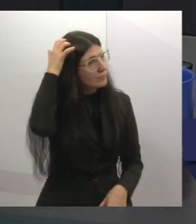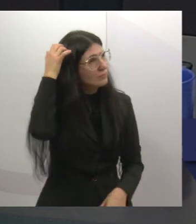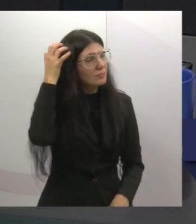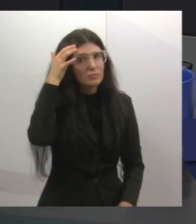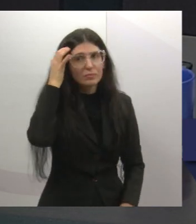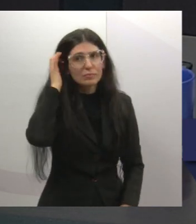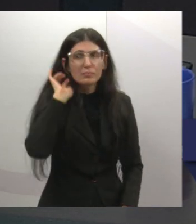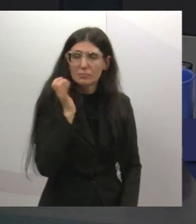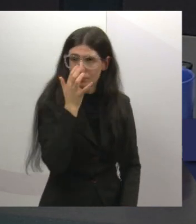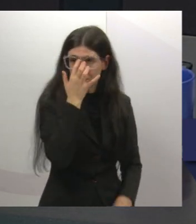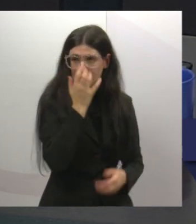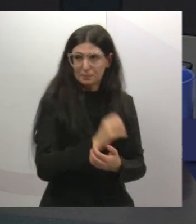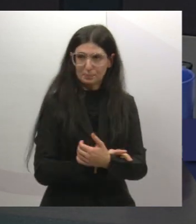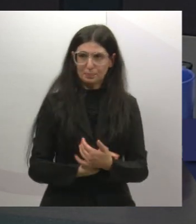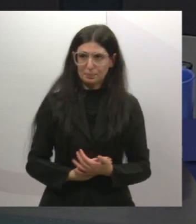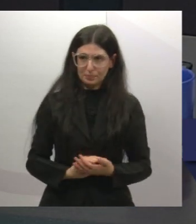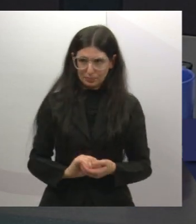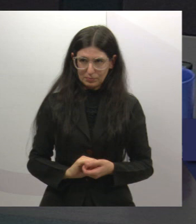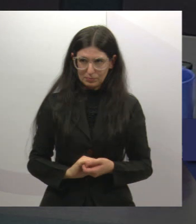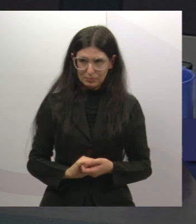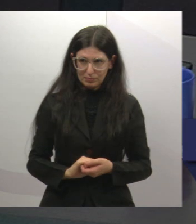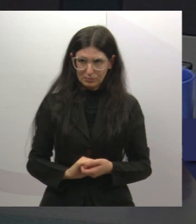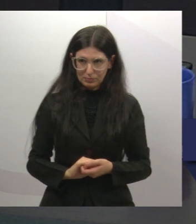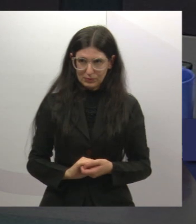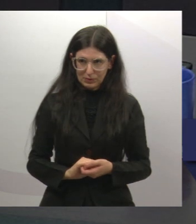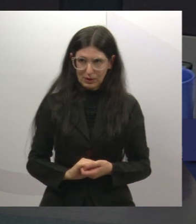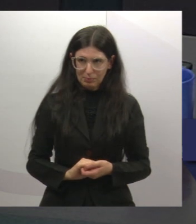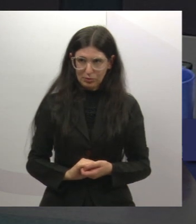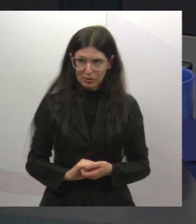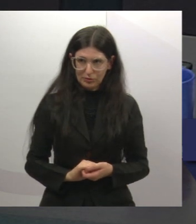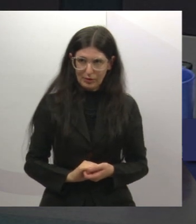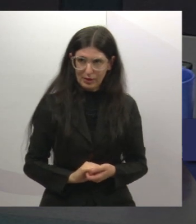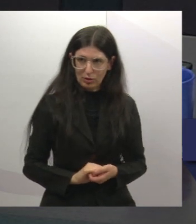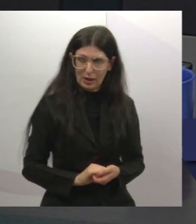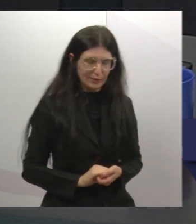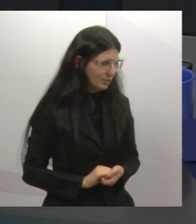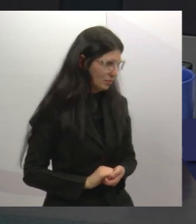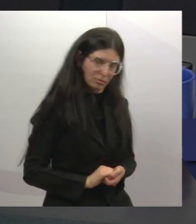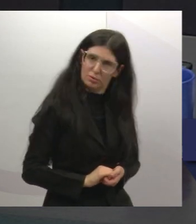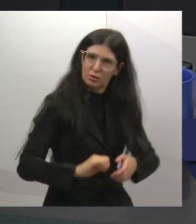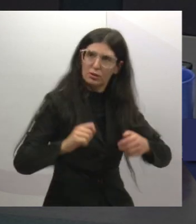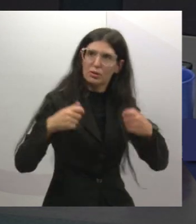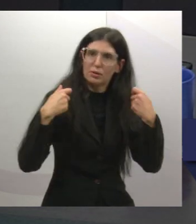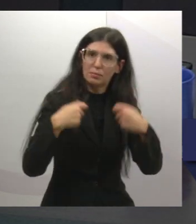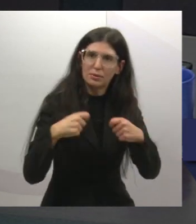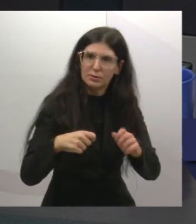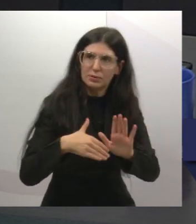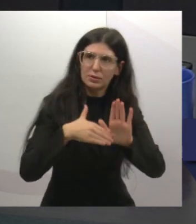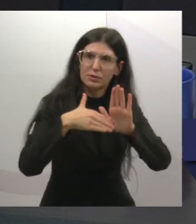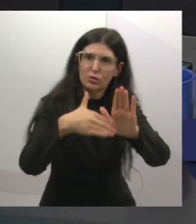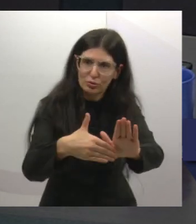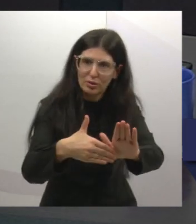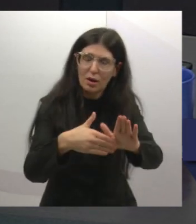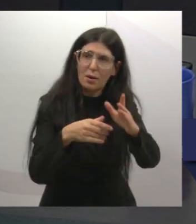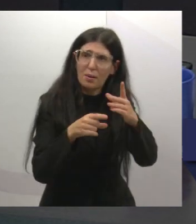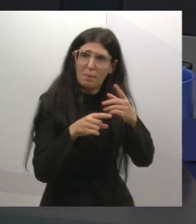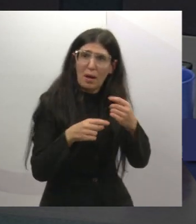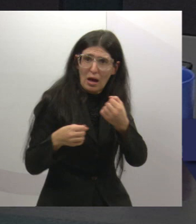da cooperativa da Recicla de Jacareí. Isso poderia muito bem a ambiental estar